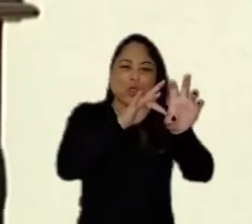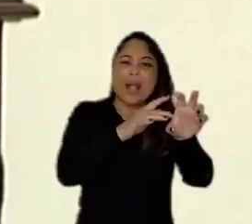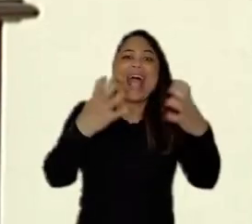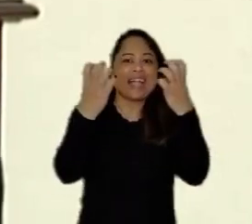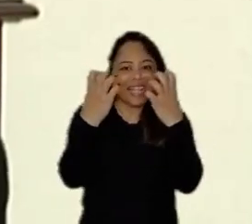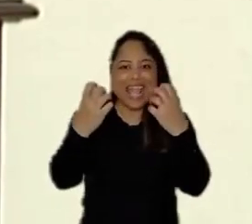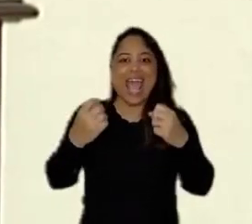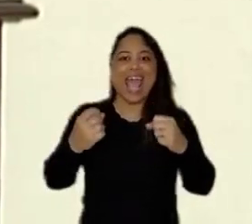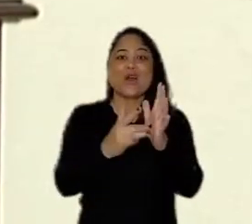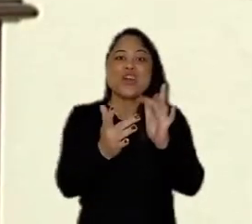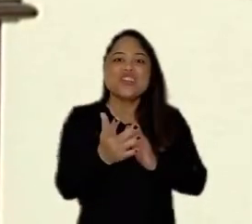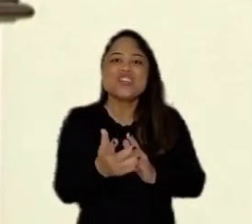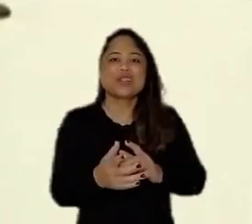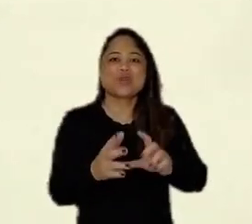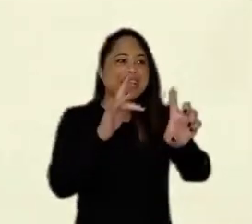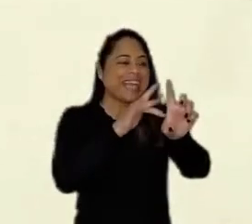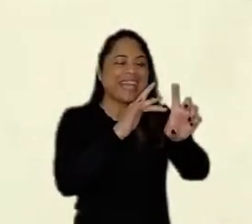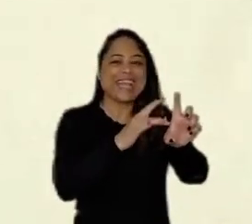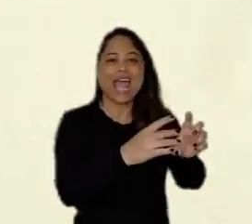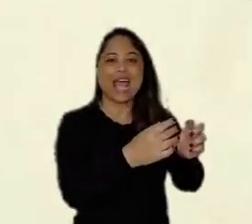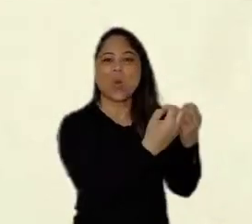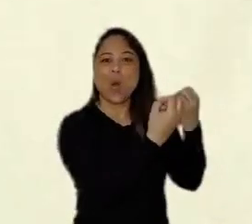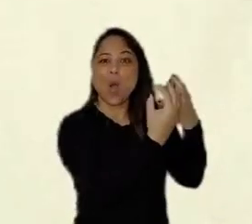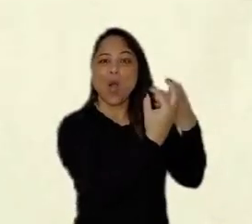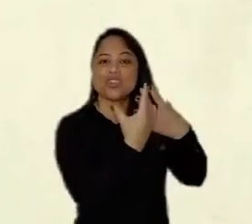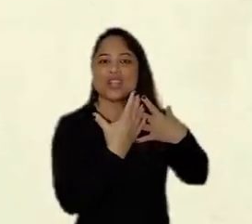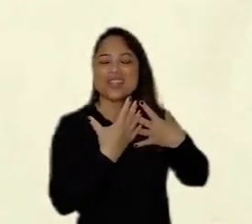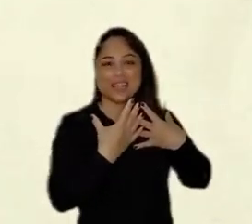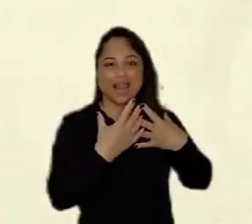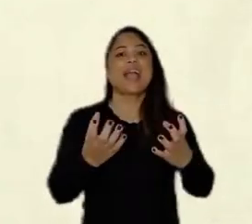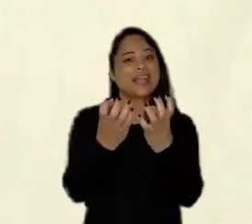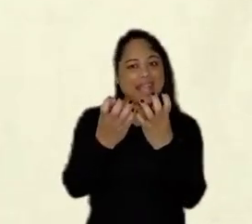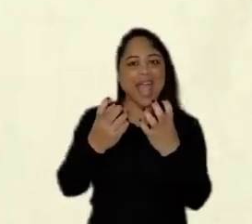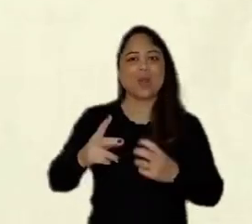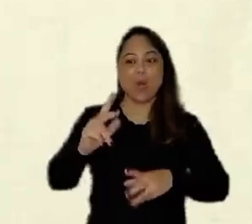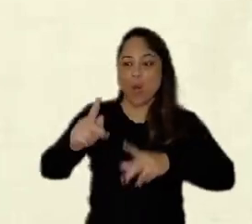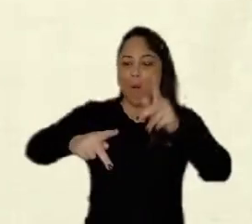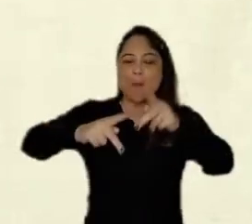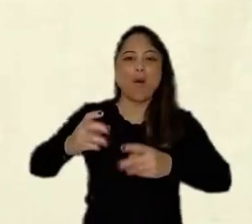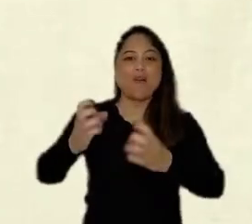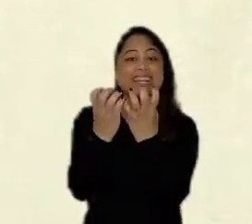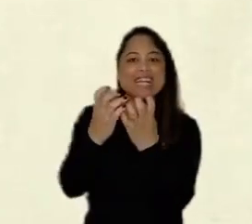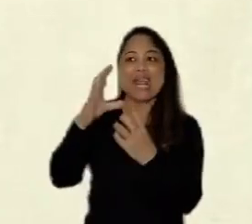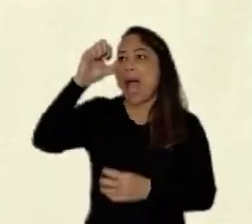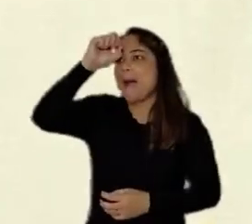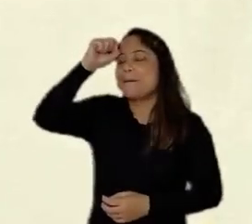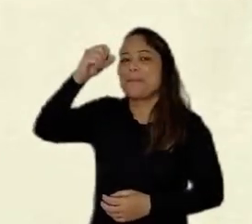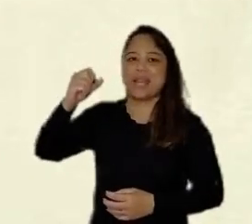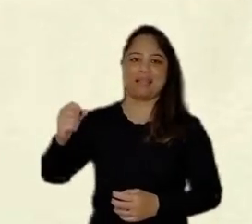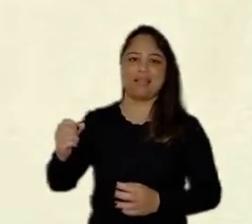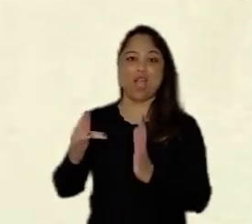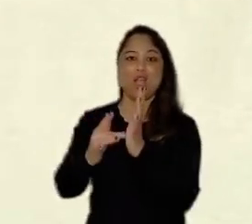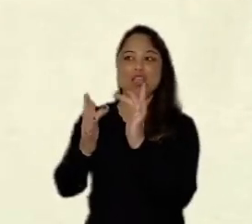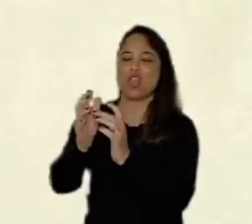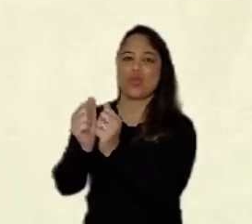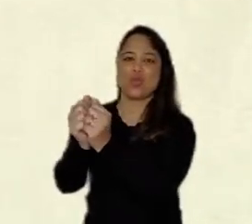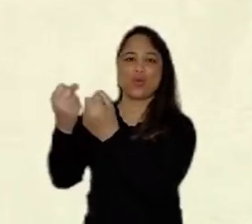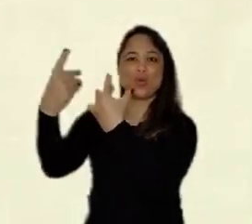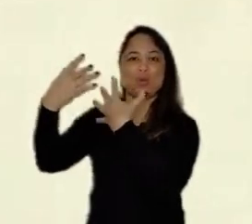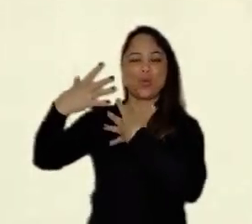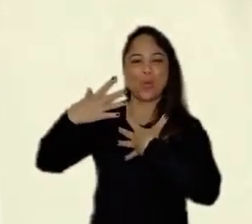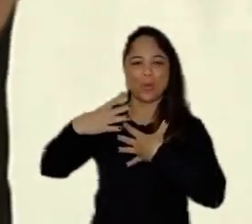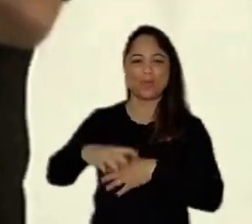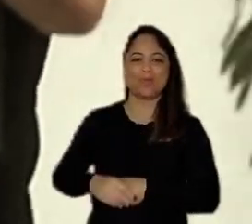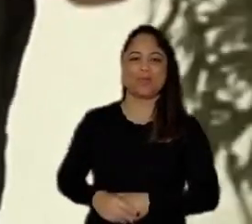nele, eu quero a palavra dele, eu quero a migalha dele. Jesus então se dava por completo. A esperança é